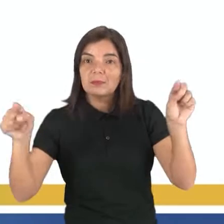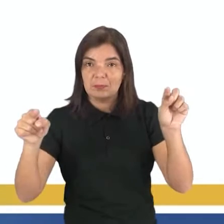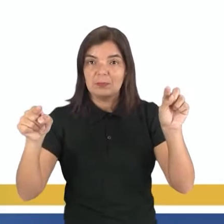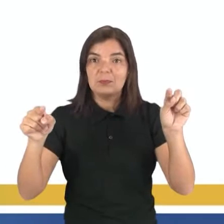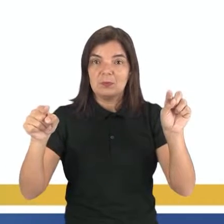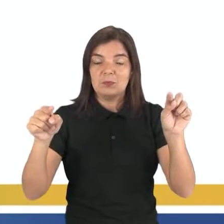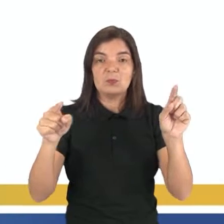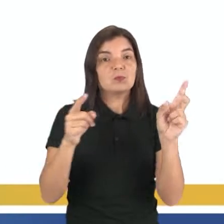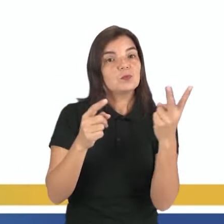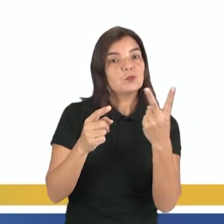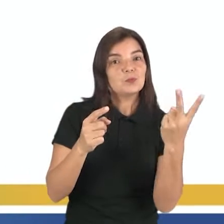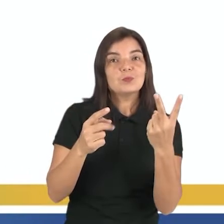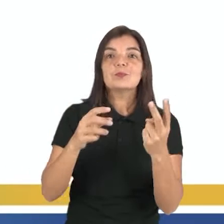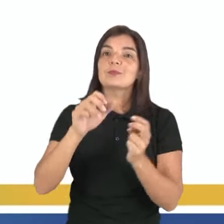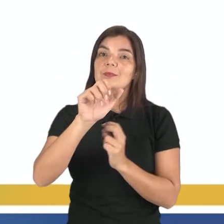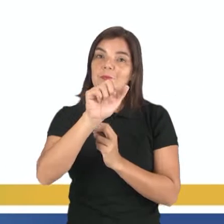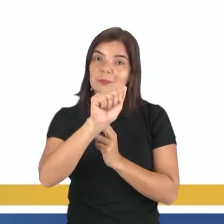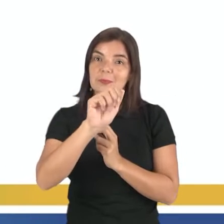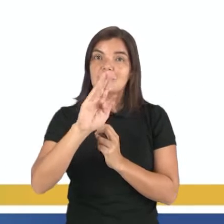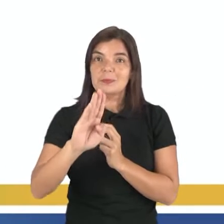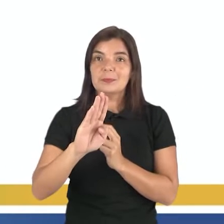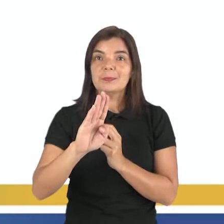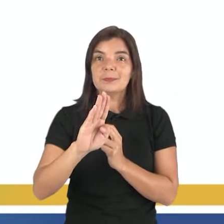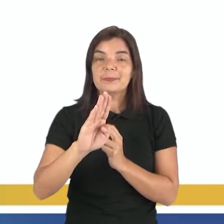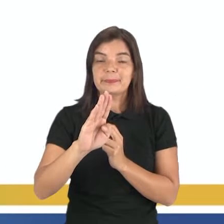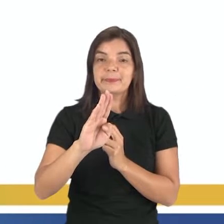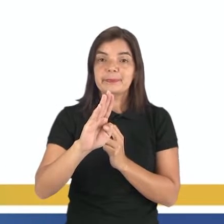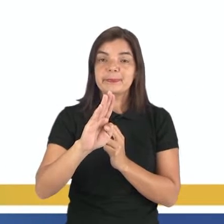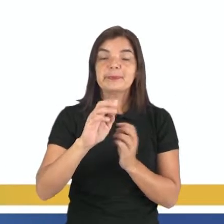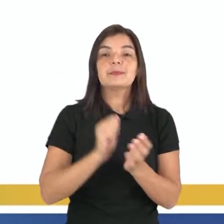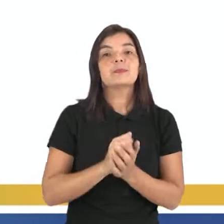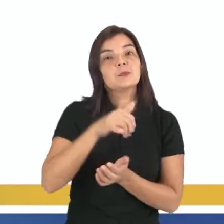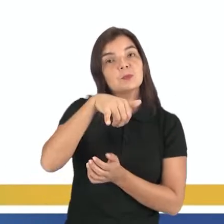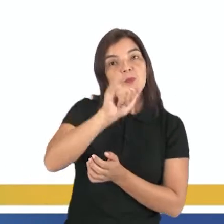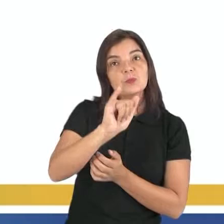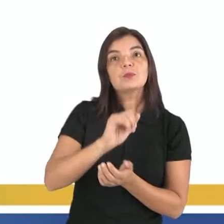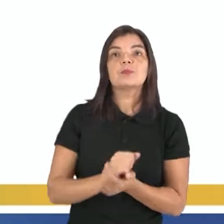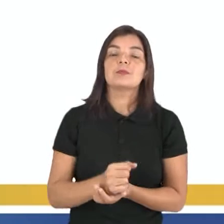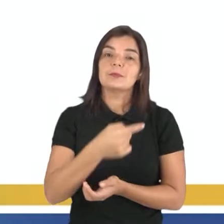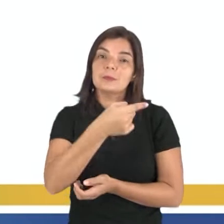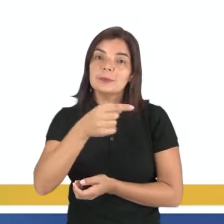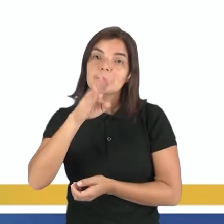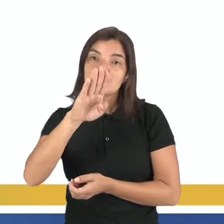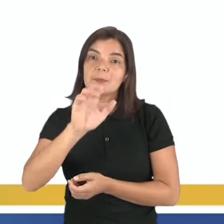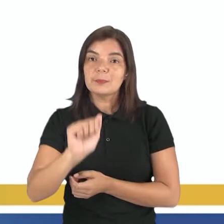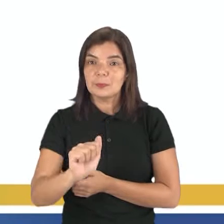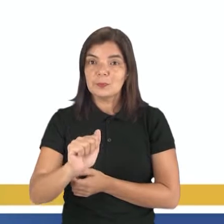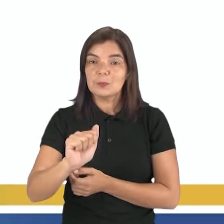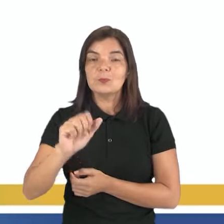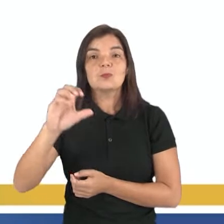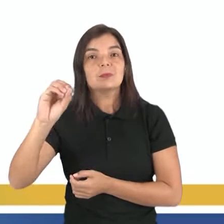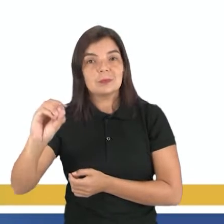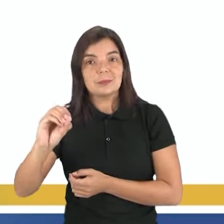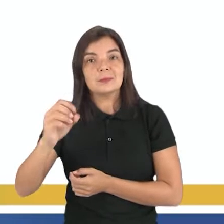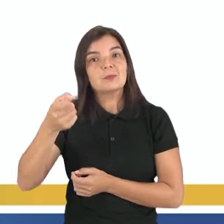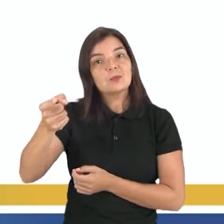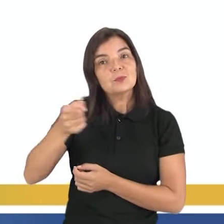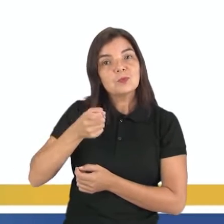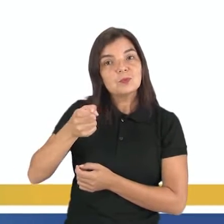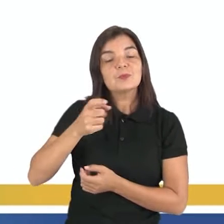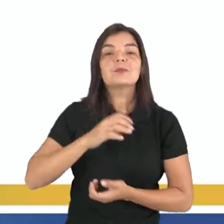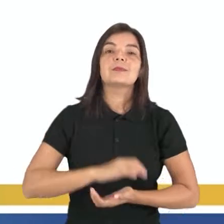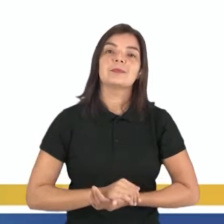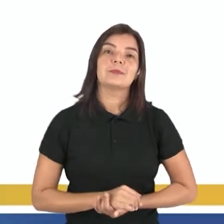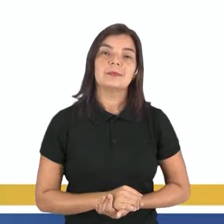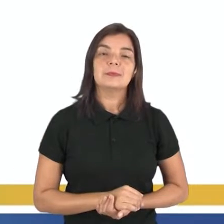pelos pares ordenados 0 e b, que é a intersecção com o eixo y, e menos b sobre a e 0, que é a intersecção com